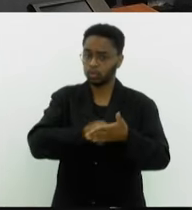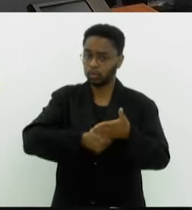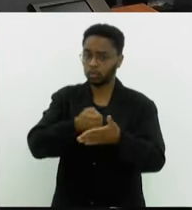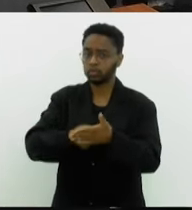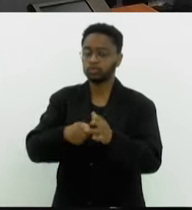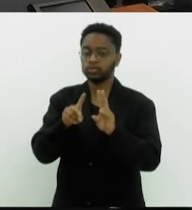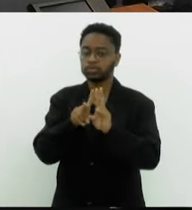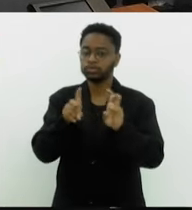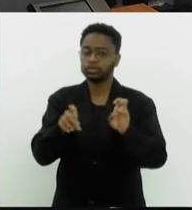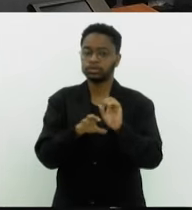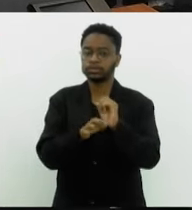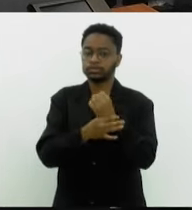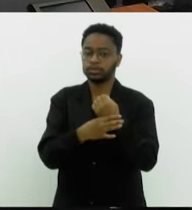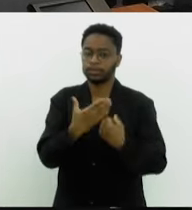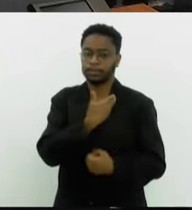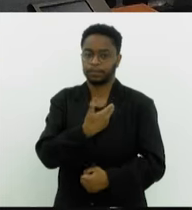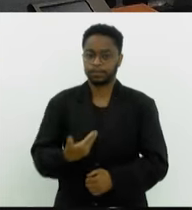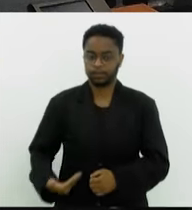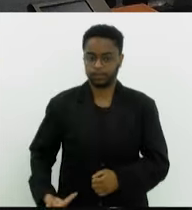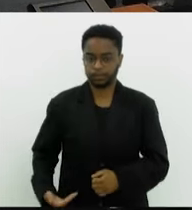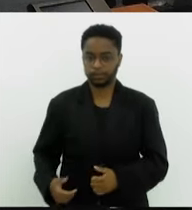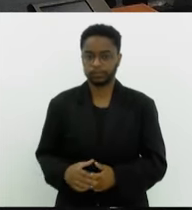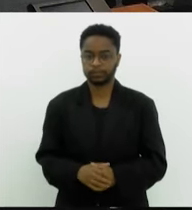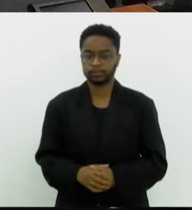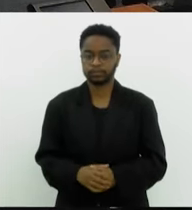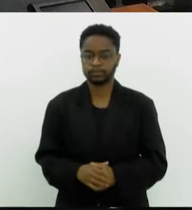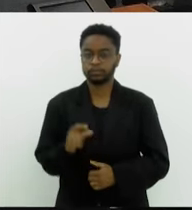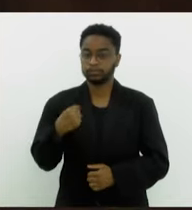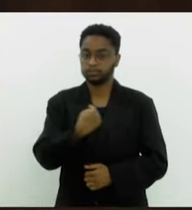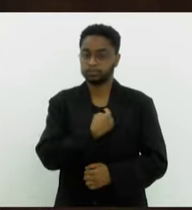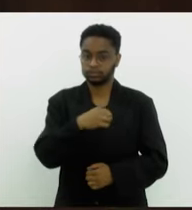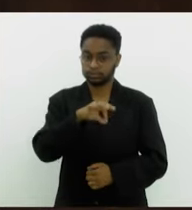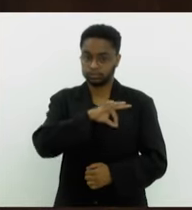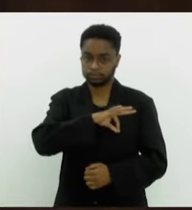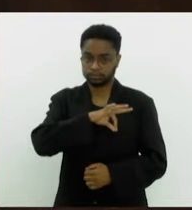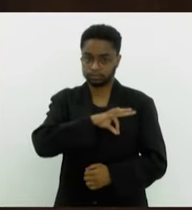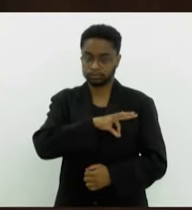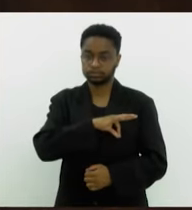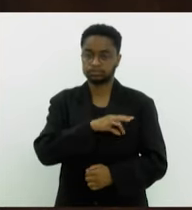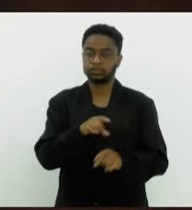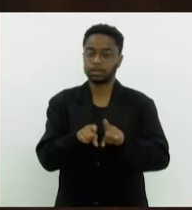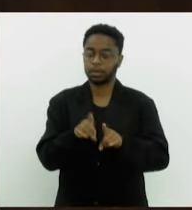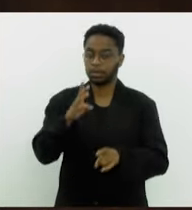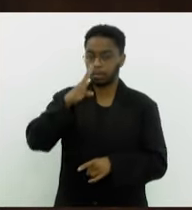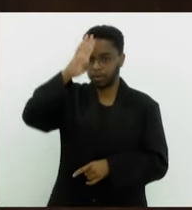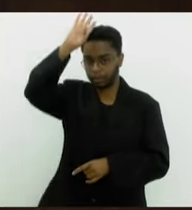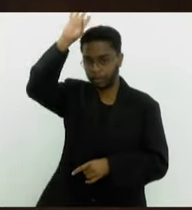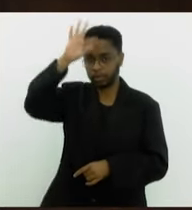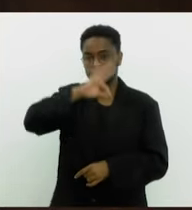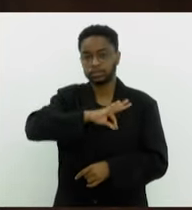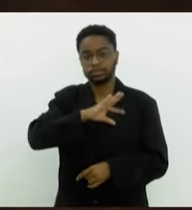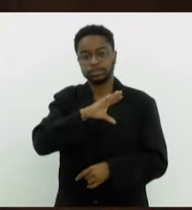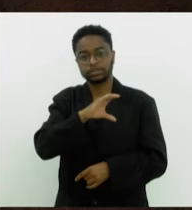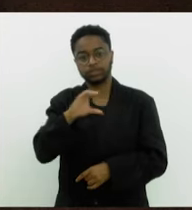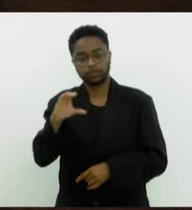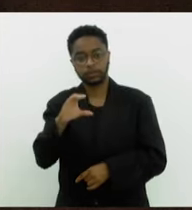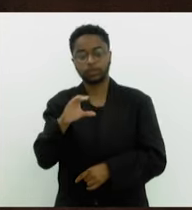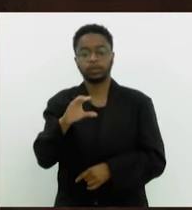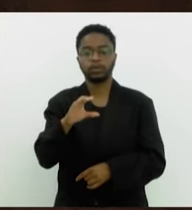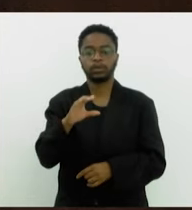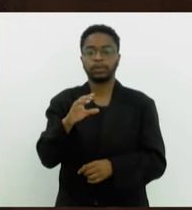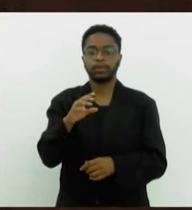da segurança pública, a nossa polícia militar, nosso bombeiro militar, polícia civil, polícia penal,